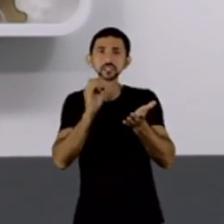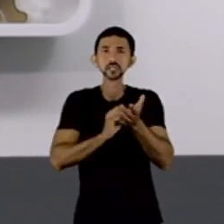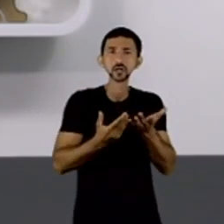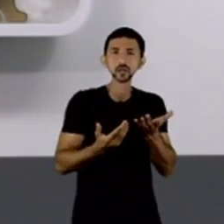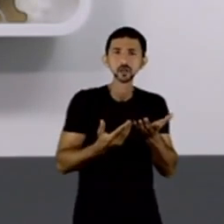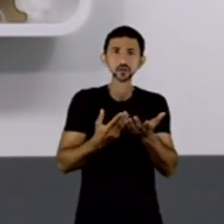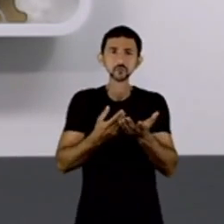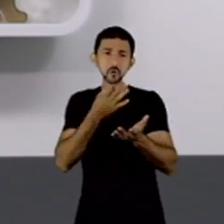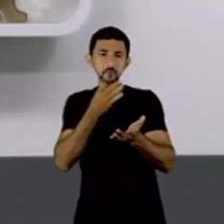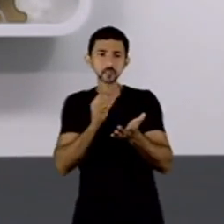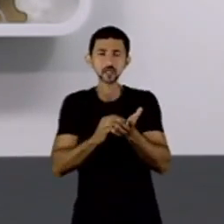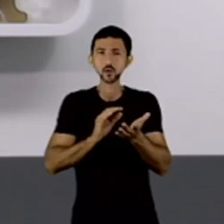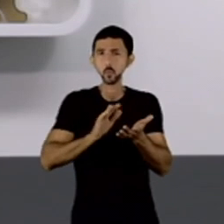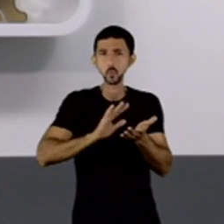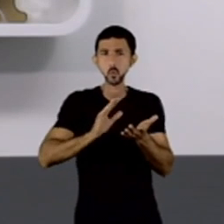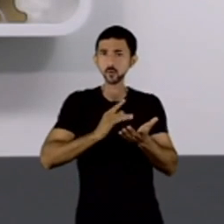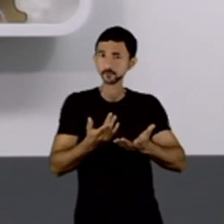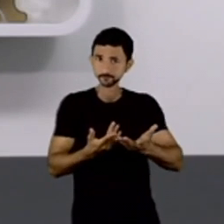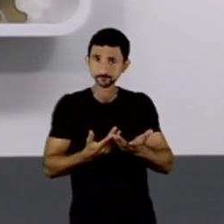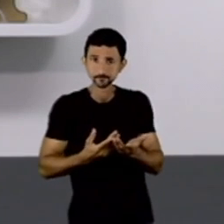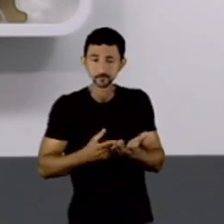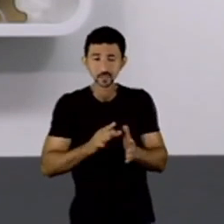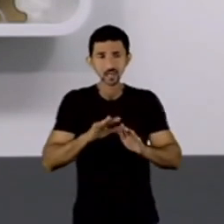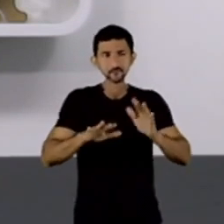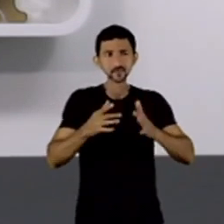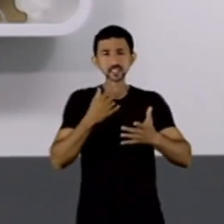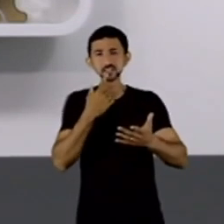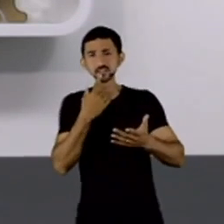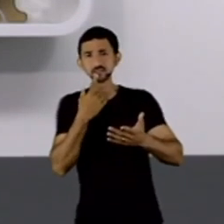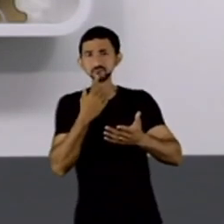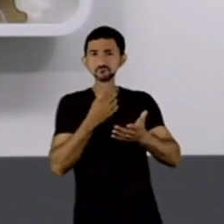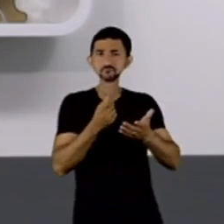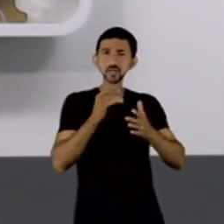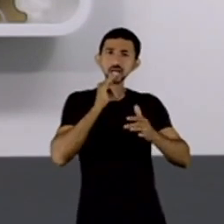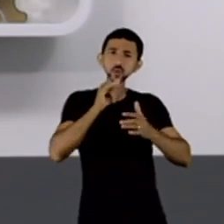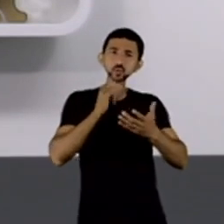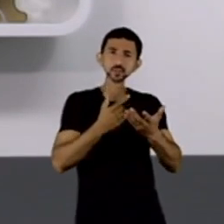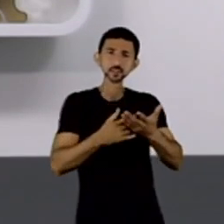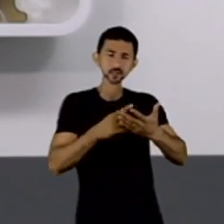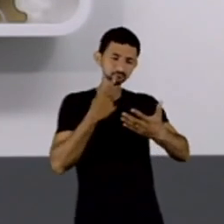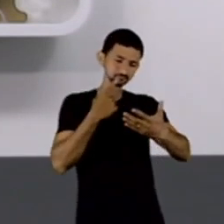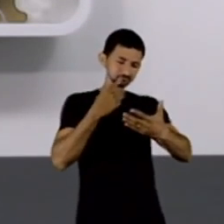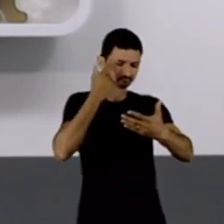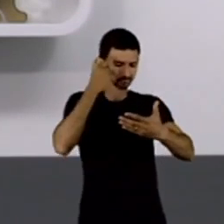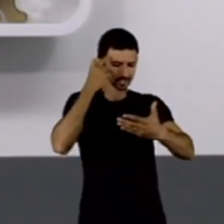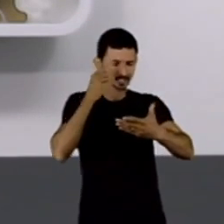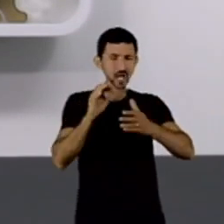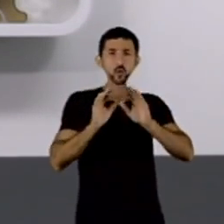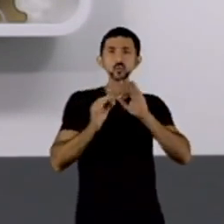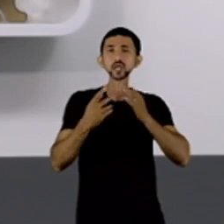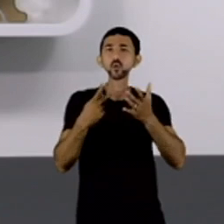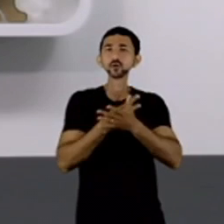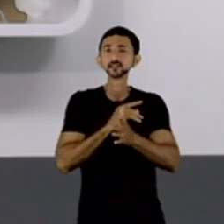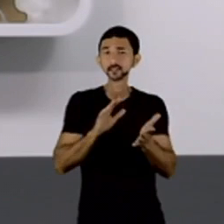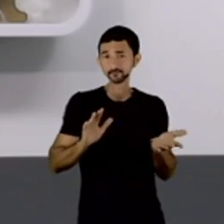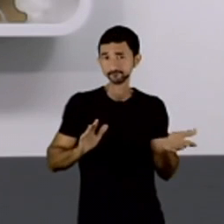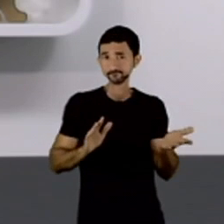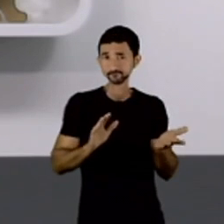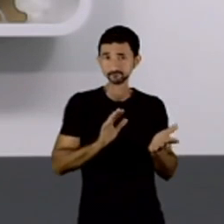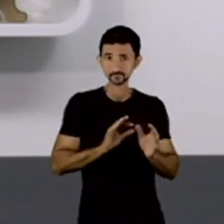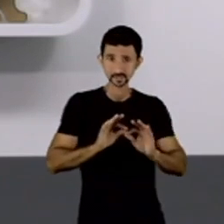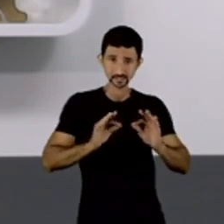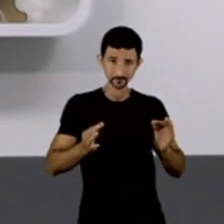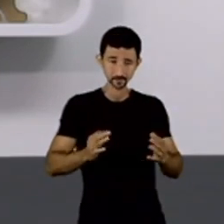própria, senso crítico. O que ele pode, no máximo, a partir da notícia, elaborar um julgamento sobre o fato que